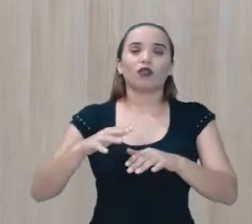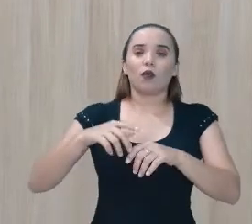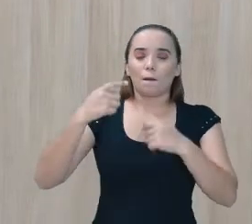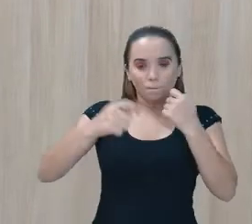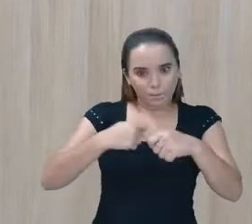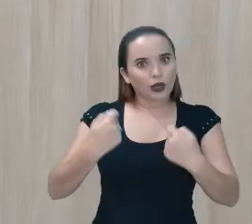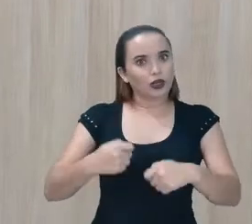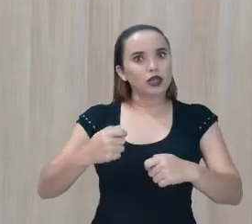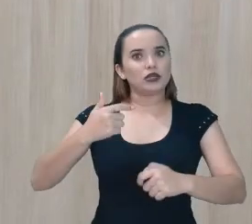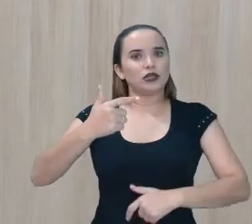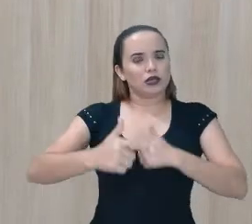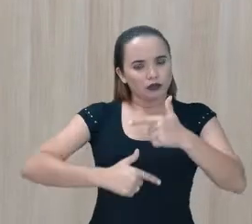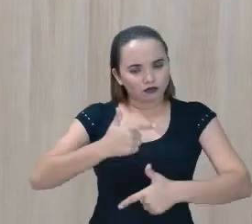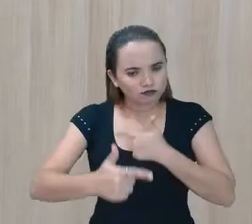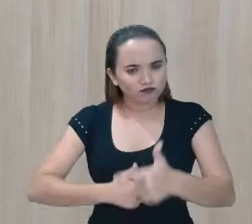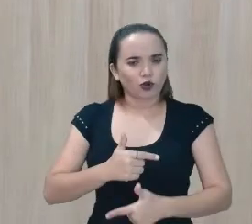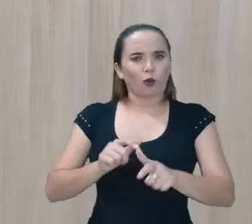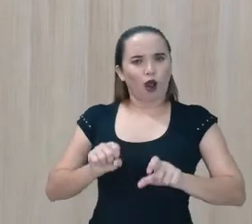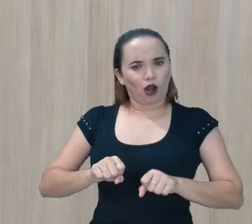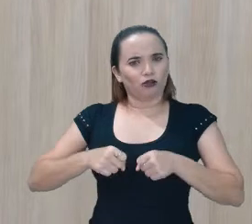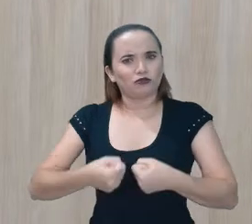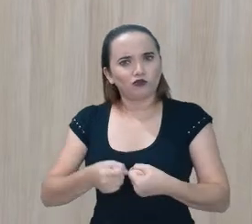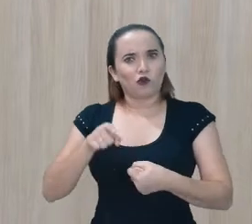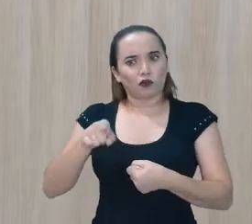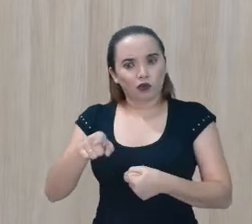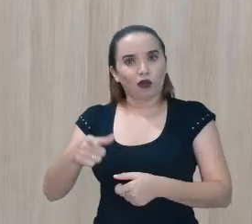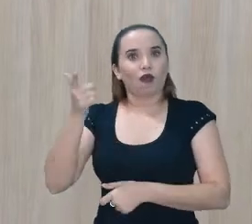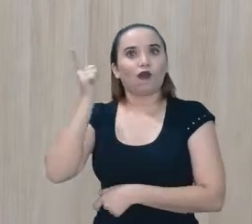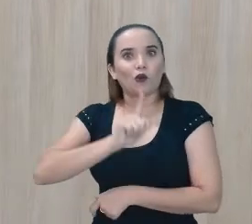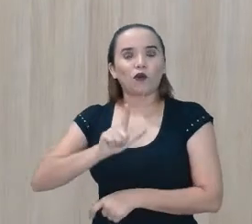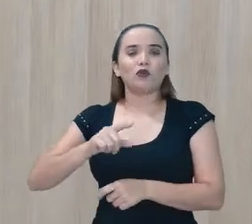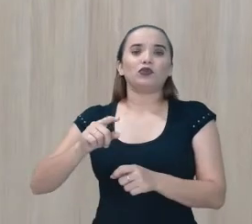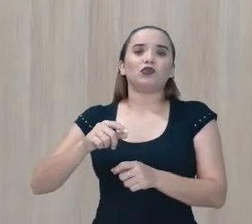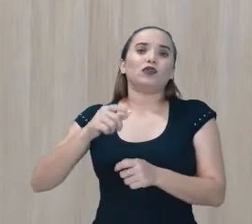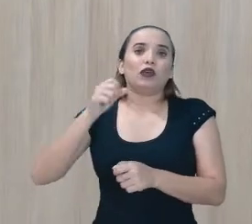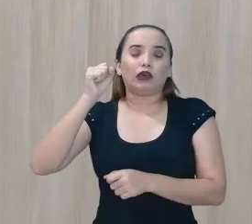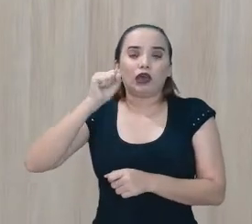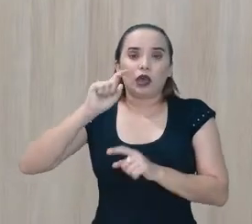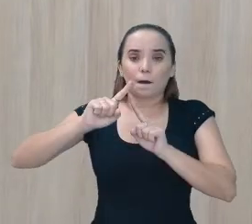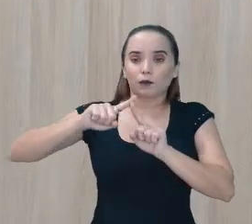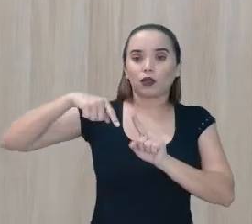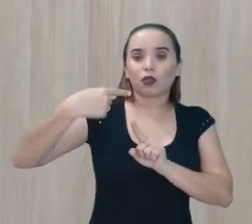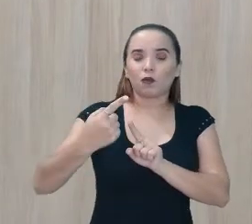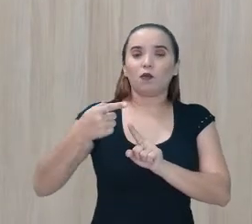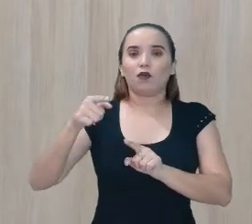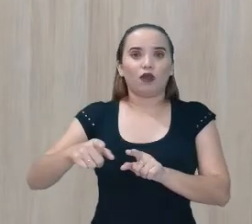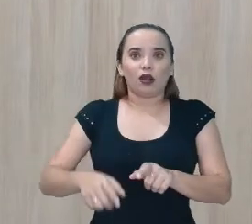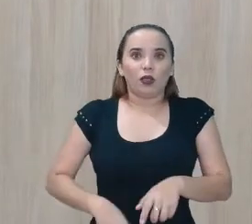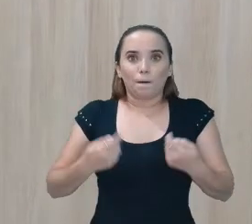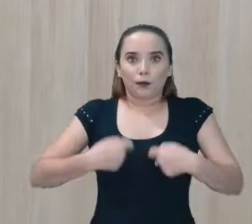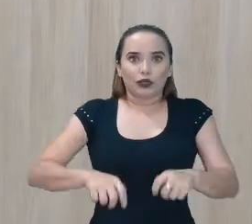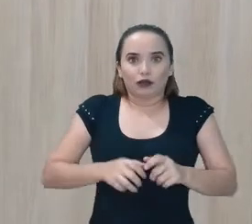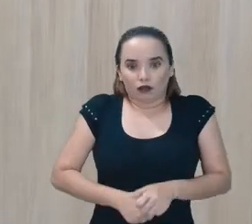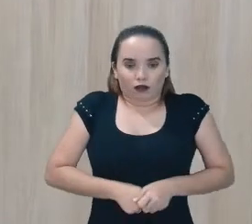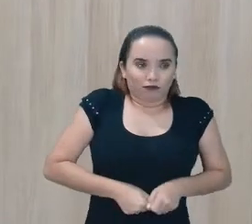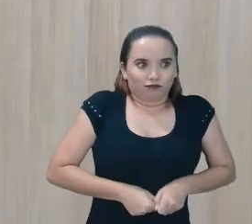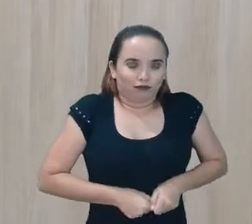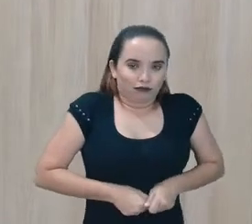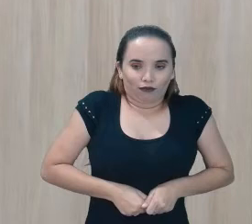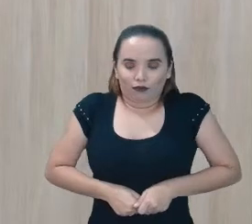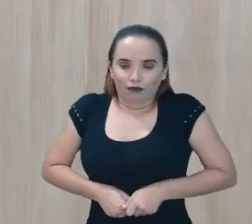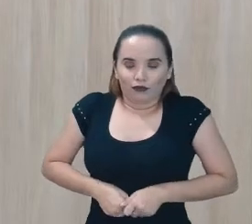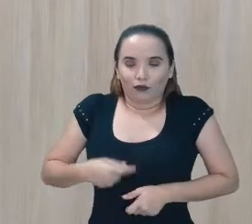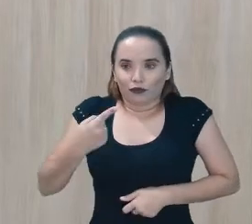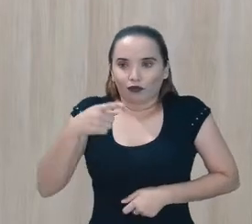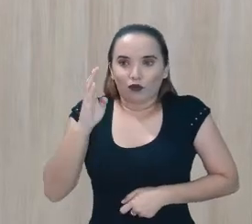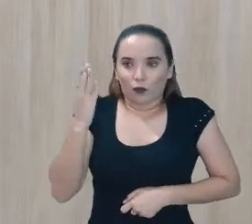está, assim, um ganho muito grande, porque ele não precisa mais ir ao banheiro segurando a calça, porque ele